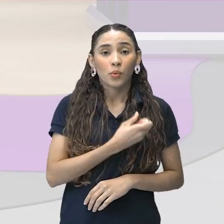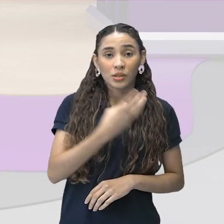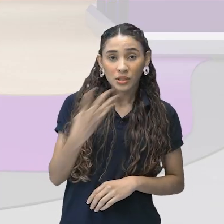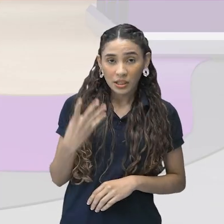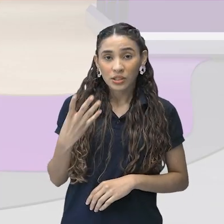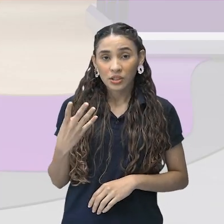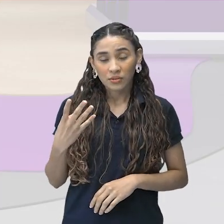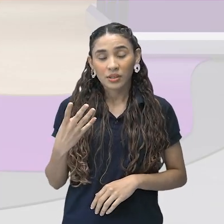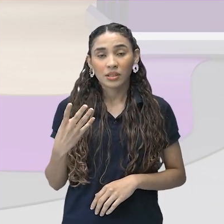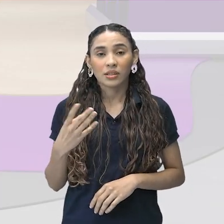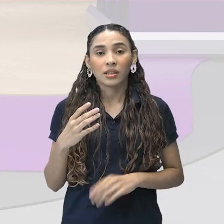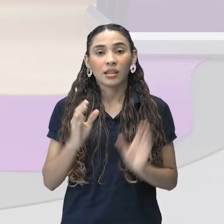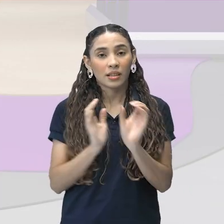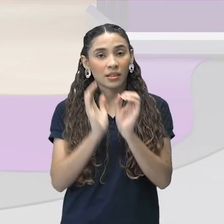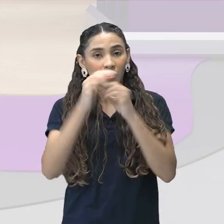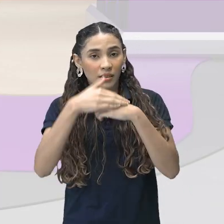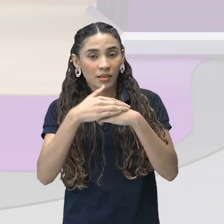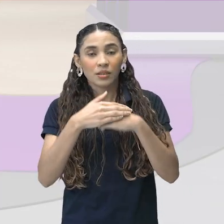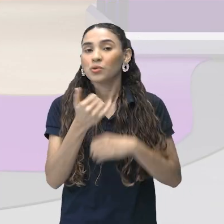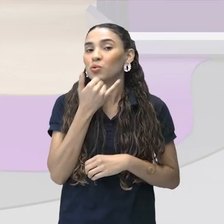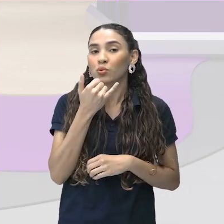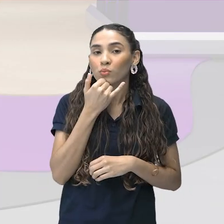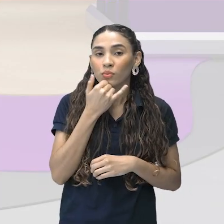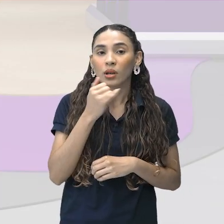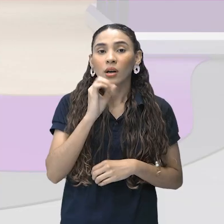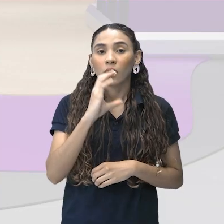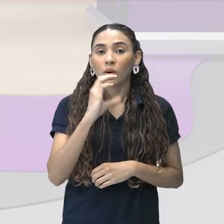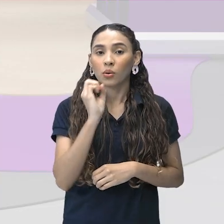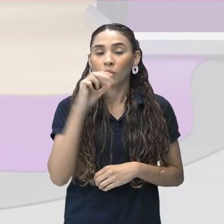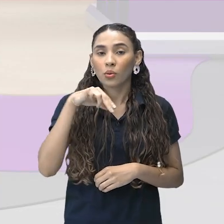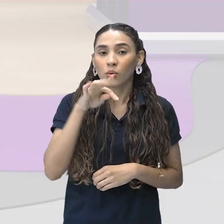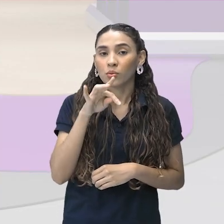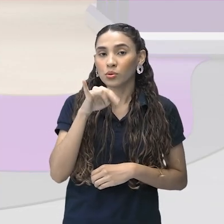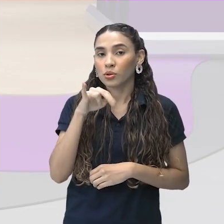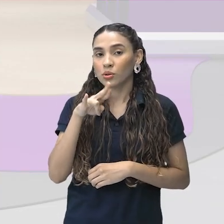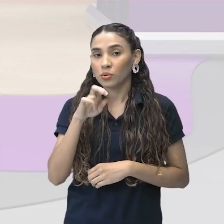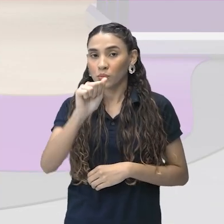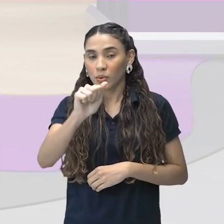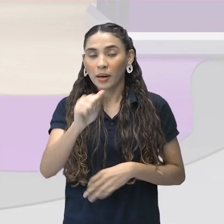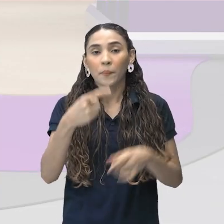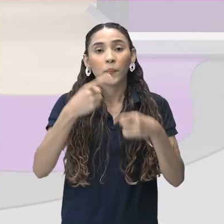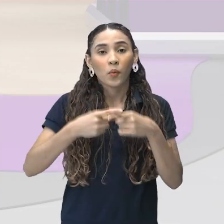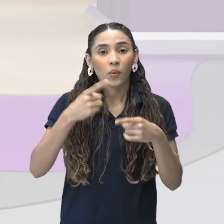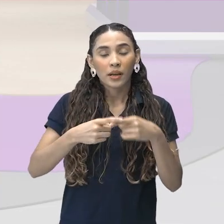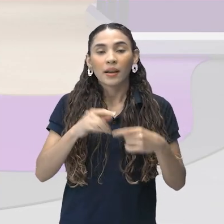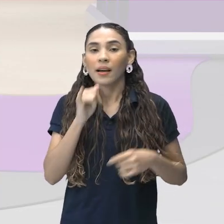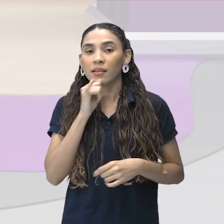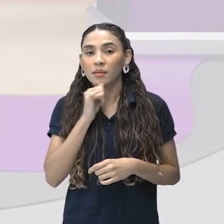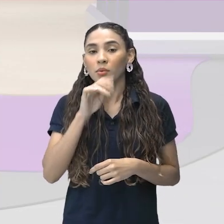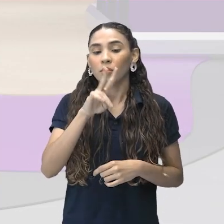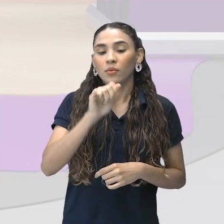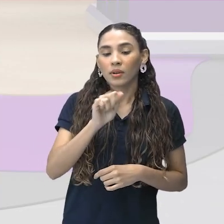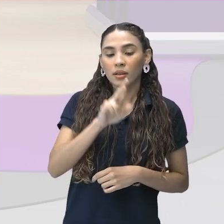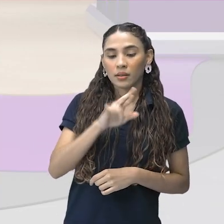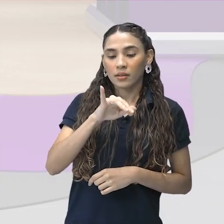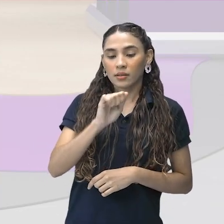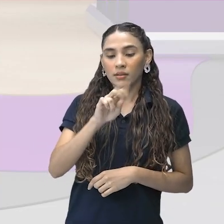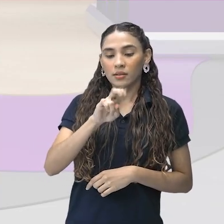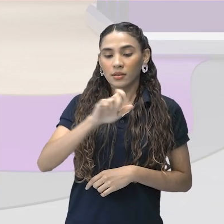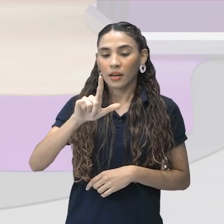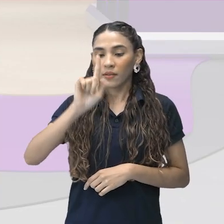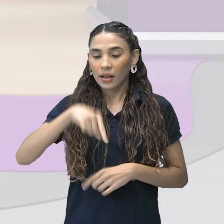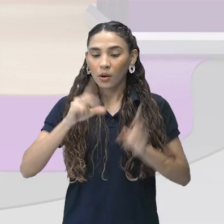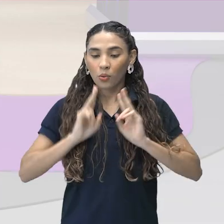quantitativas discretas. Contínua, perdão. Por quê? Porque quando a variável é contínua, eu vou trabalhando